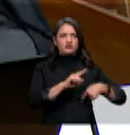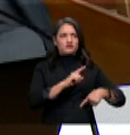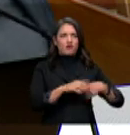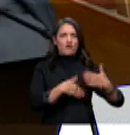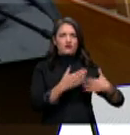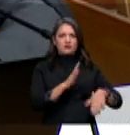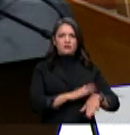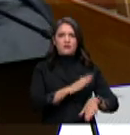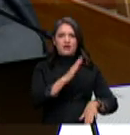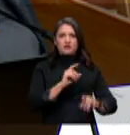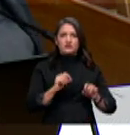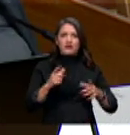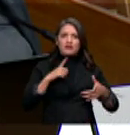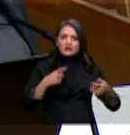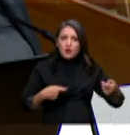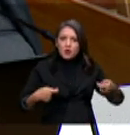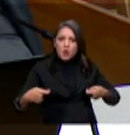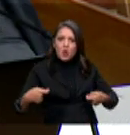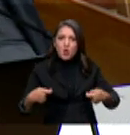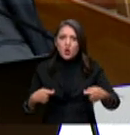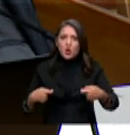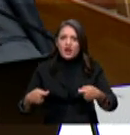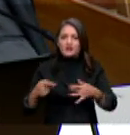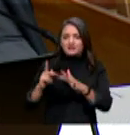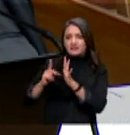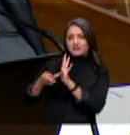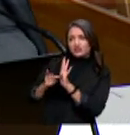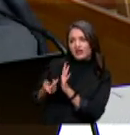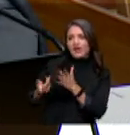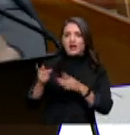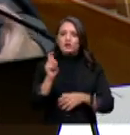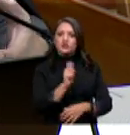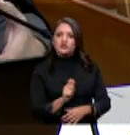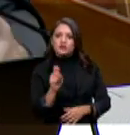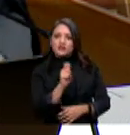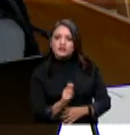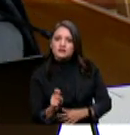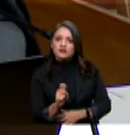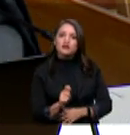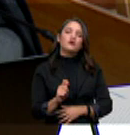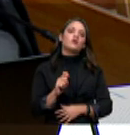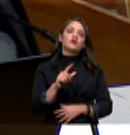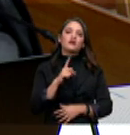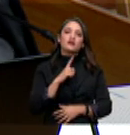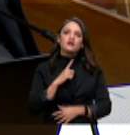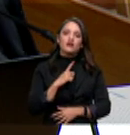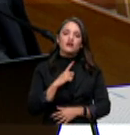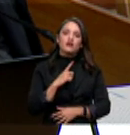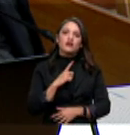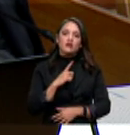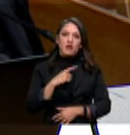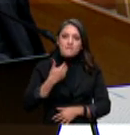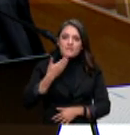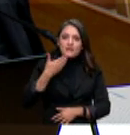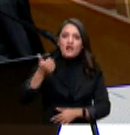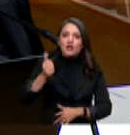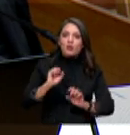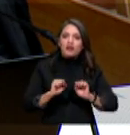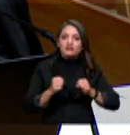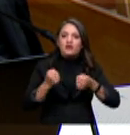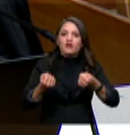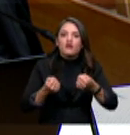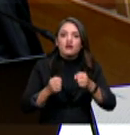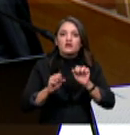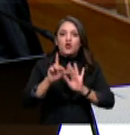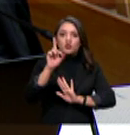aqui é uma concorrência entre o sindicato, a associação, que que melhor defende os